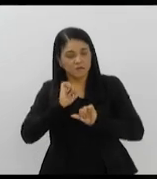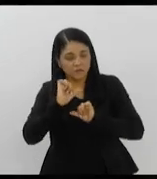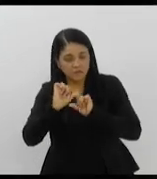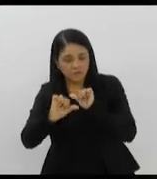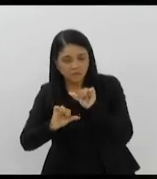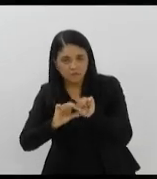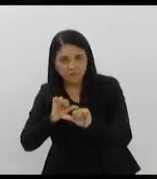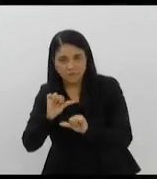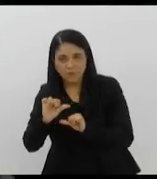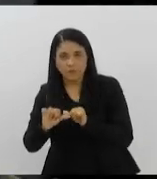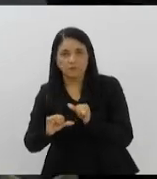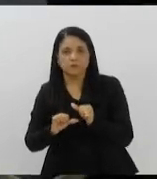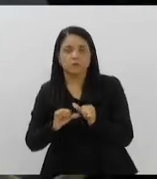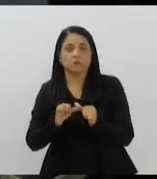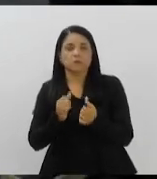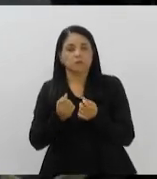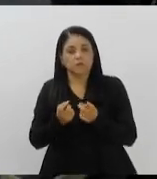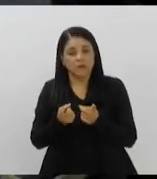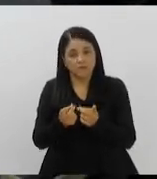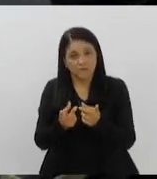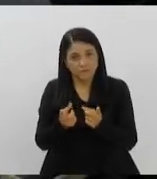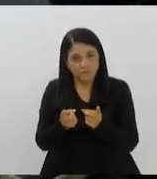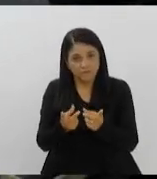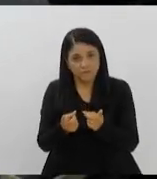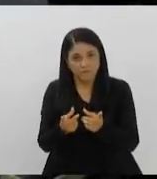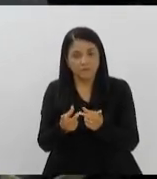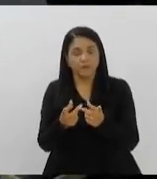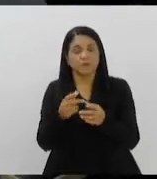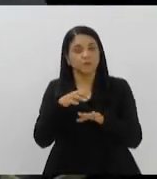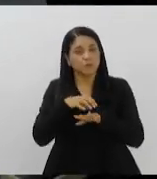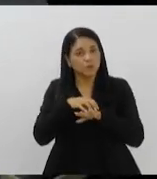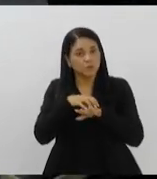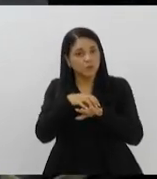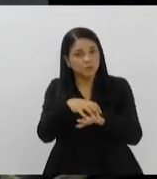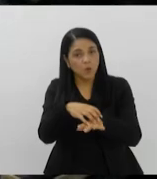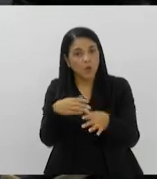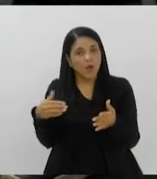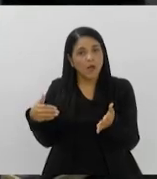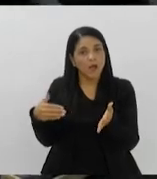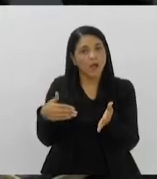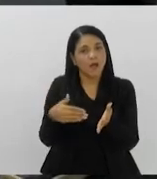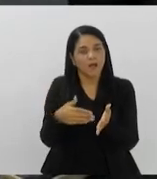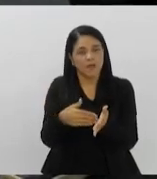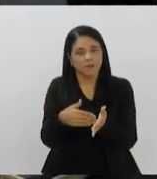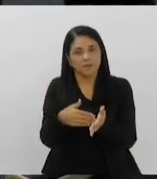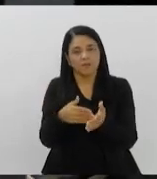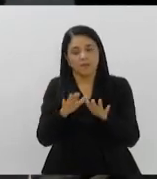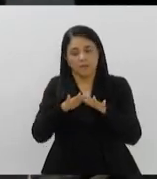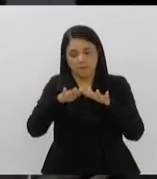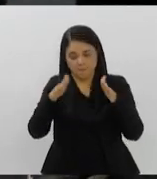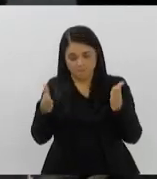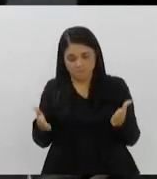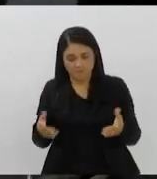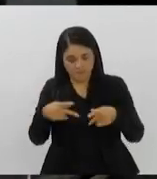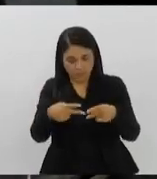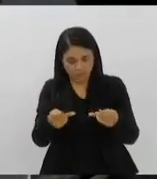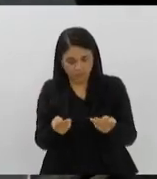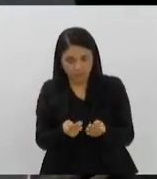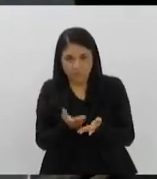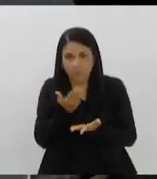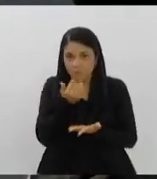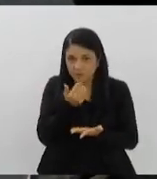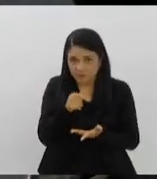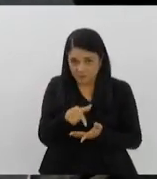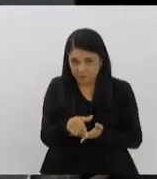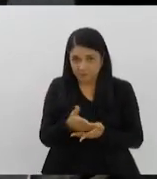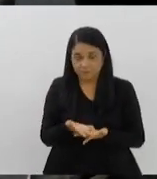transformação, da comercialização, então do transporte, até chegar de fato na mesa das pessoas. E